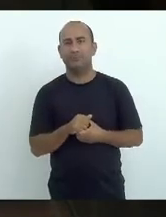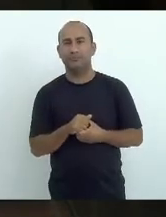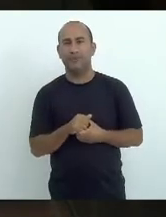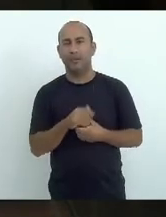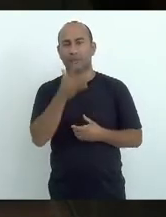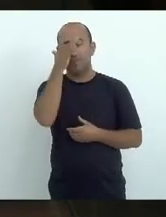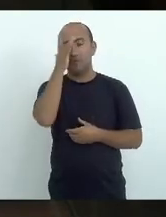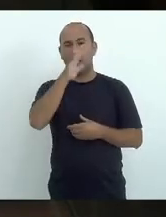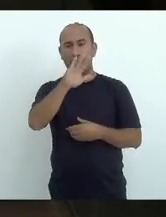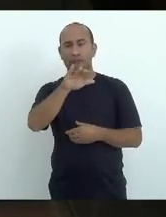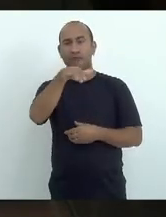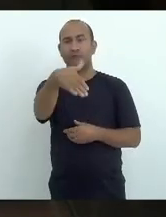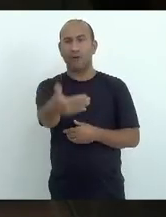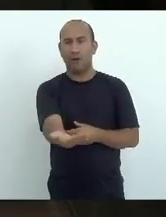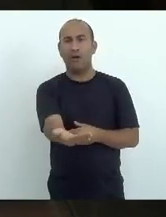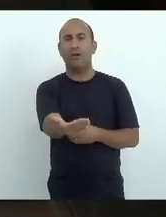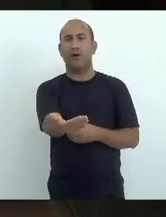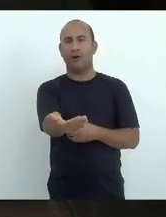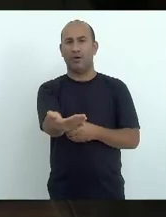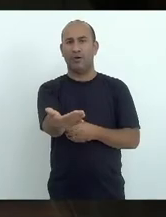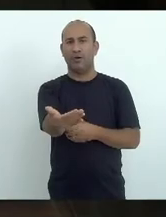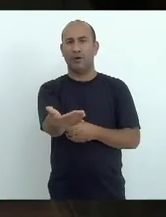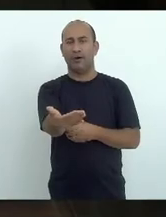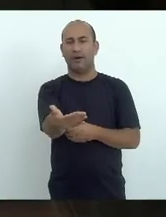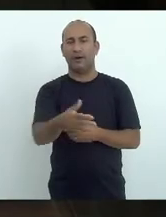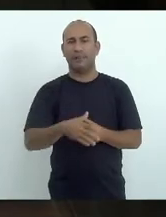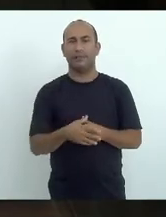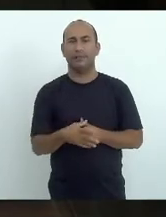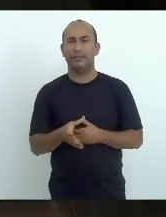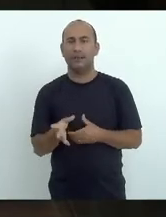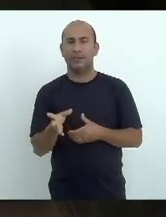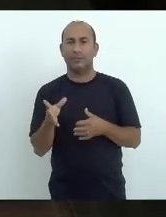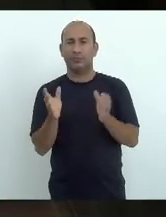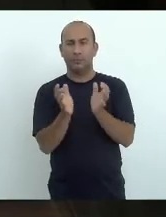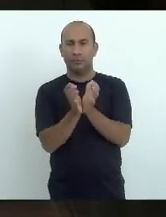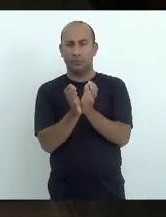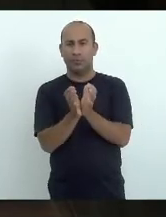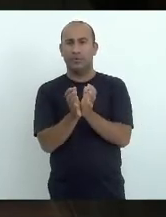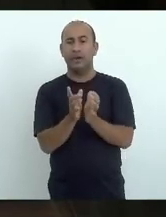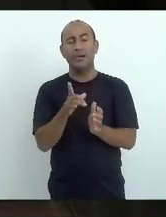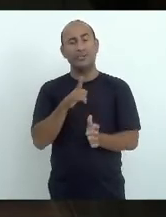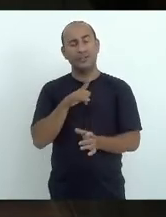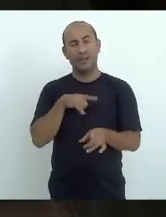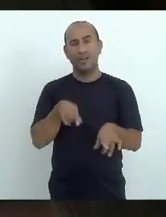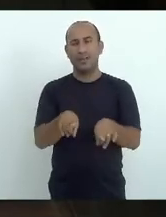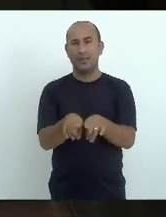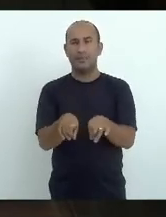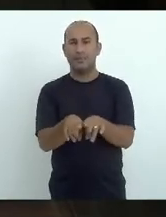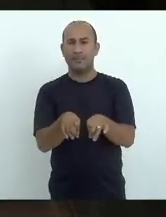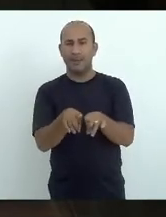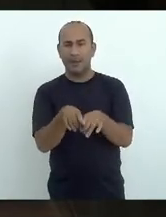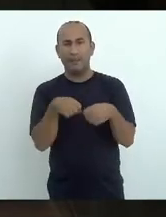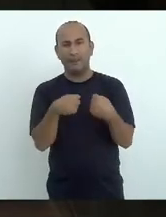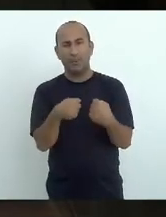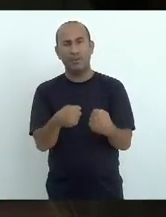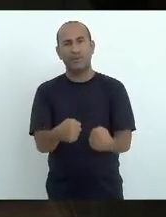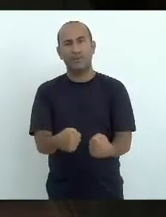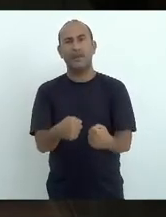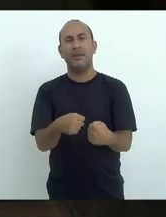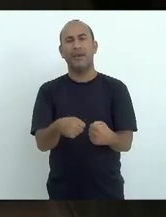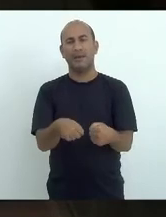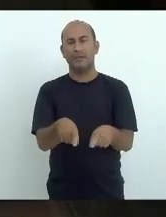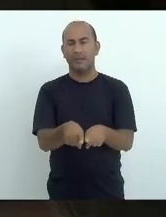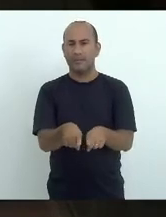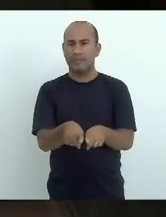externa, corpore, que é fora do corpo institucional, tinha também a possibilidade até